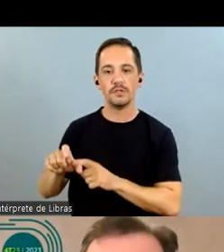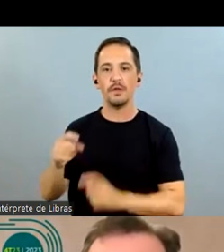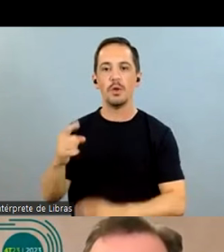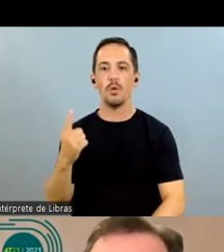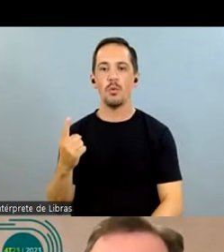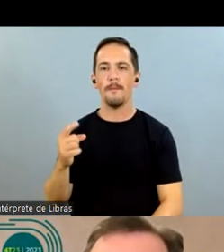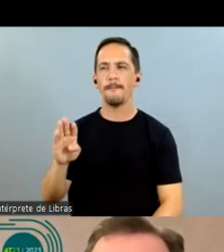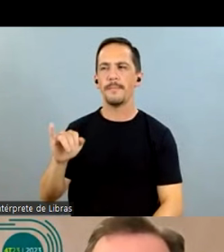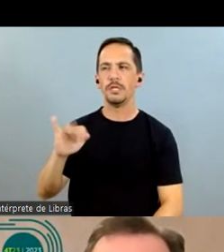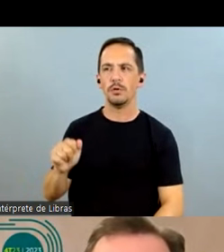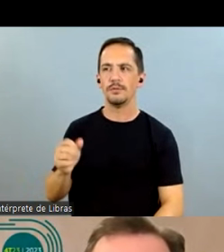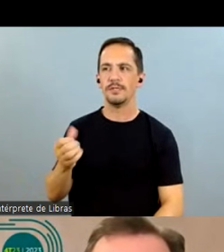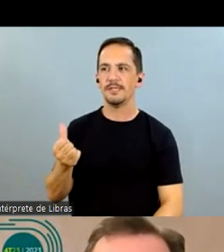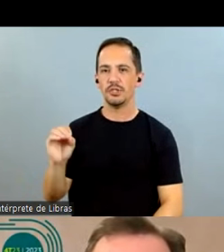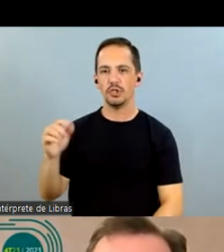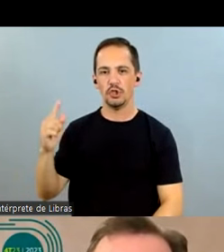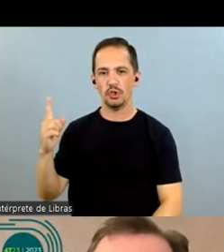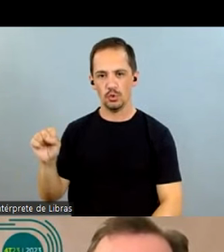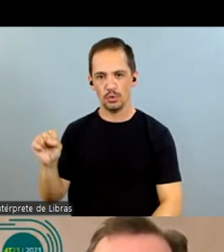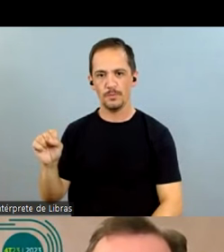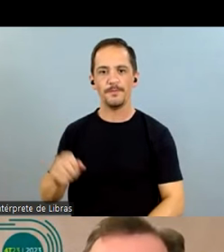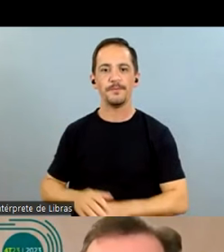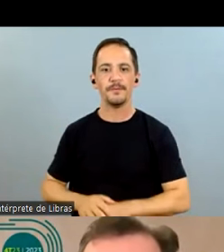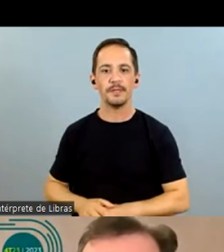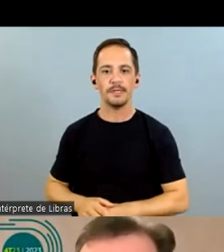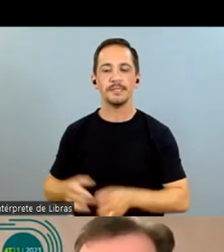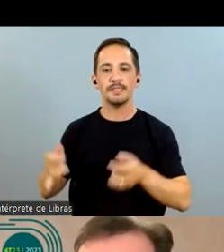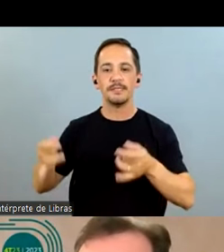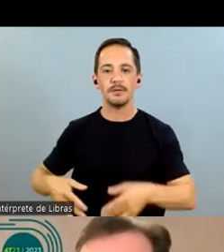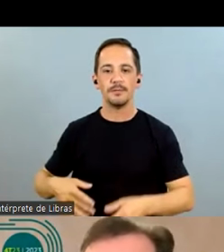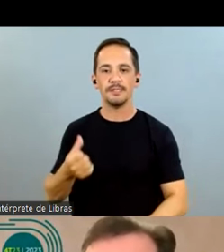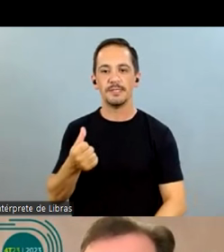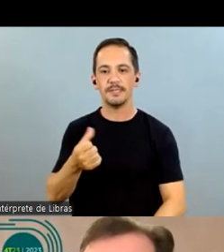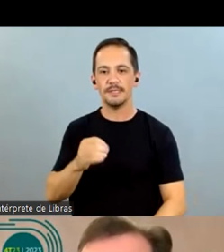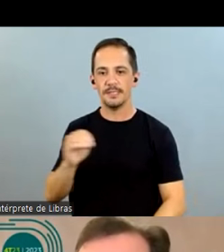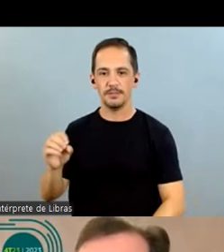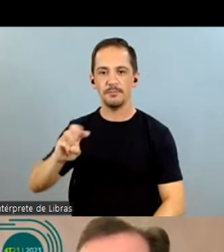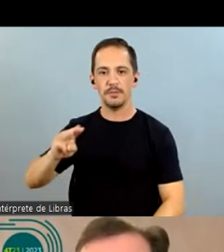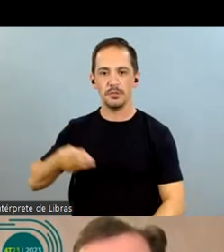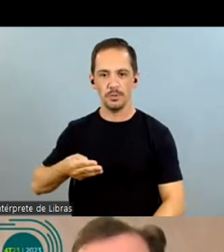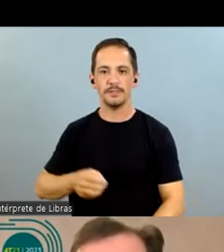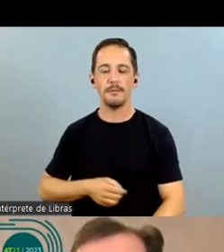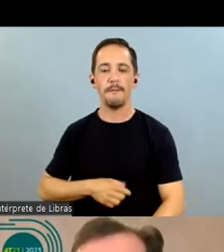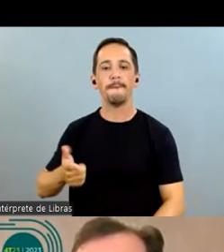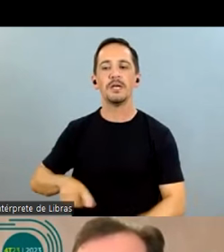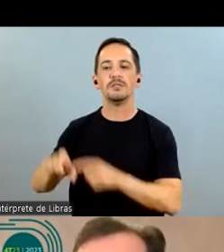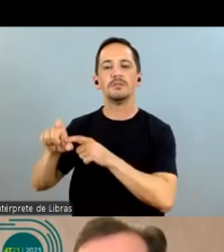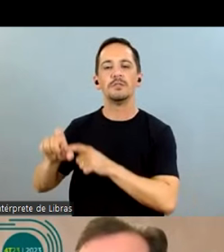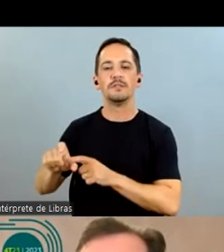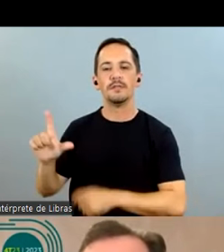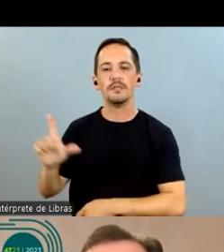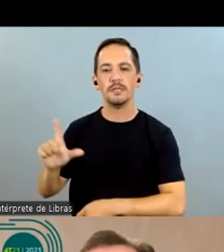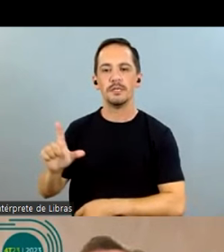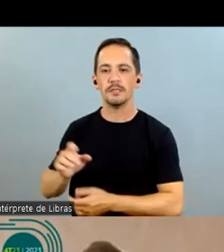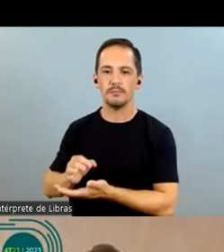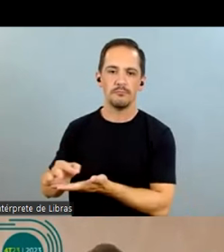1.618 600 milhões de saldo de caixa e 1.17 de dívida de dívida líquida toda ela em moeda nacional